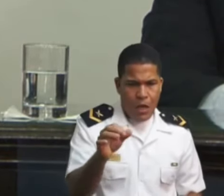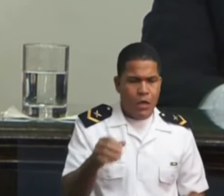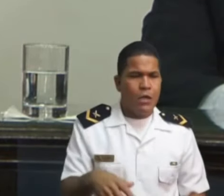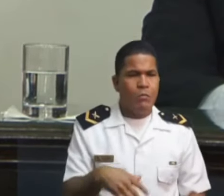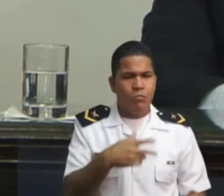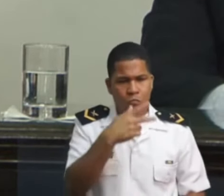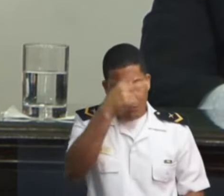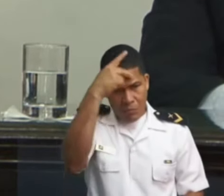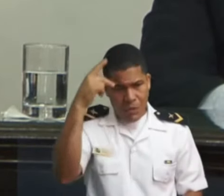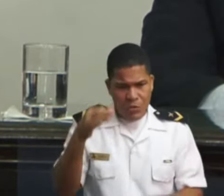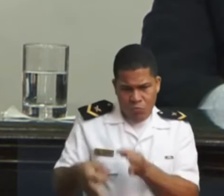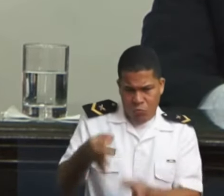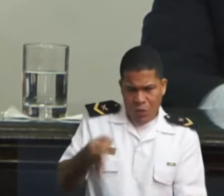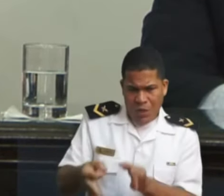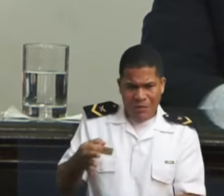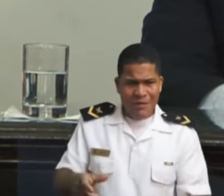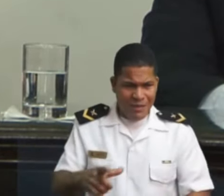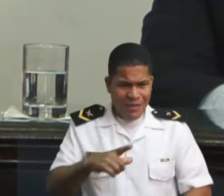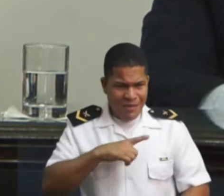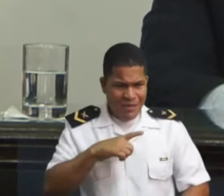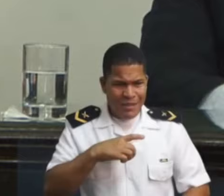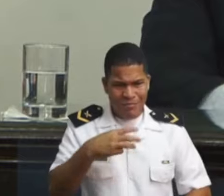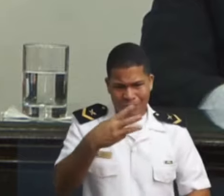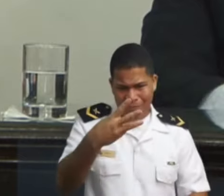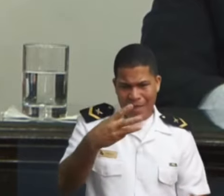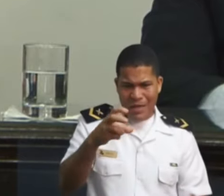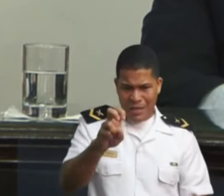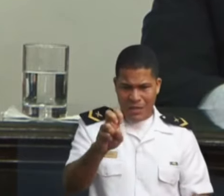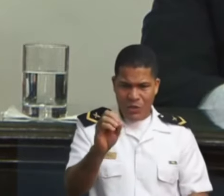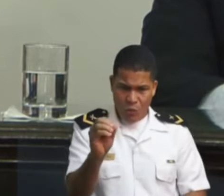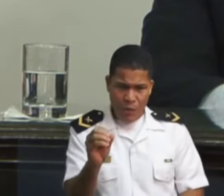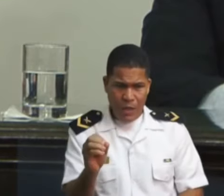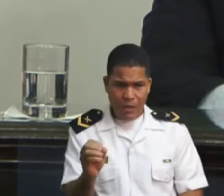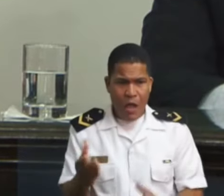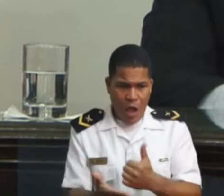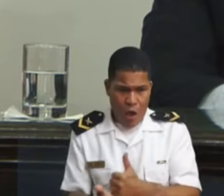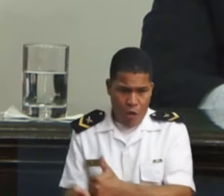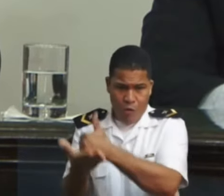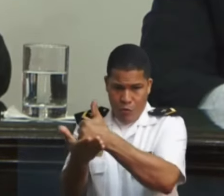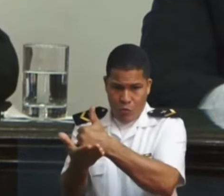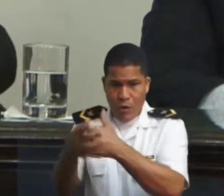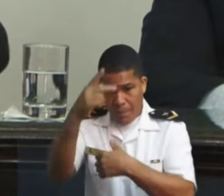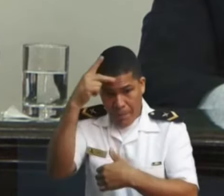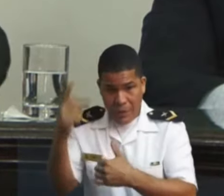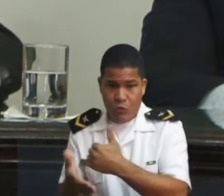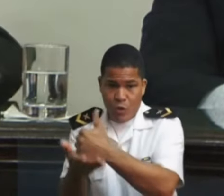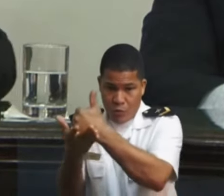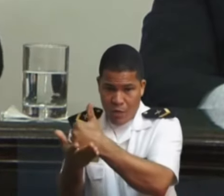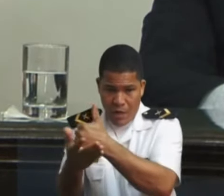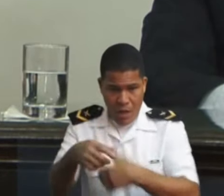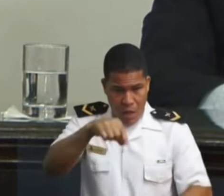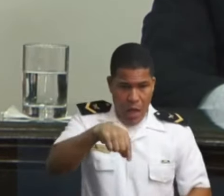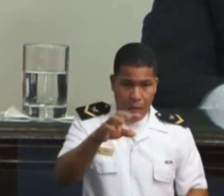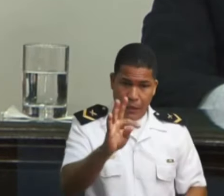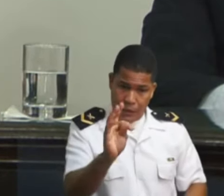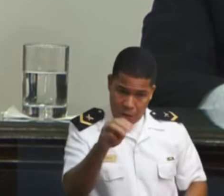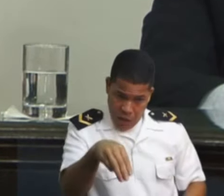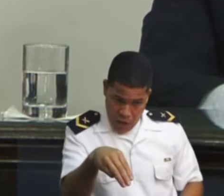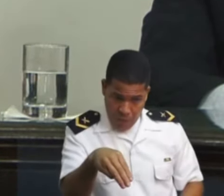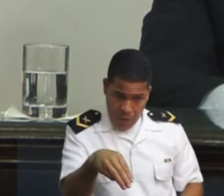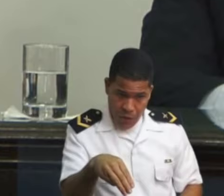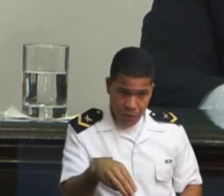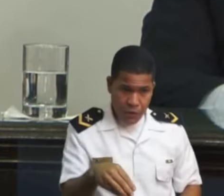julgador do Supremo tem 350 auxiliares. O tribunal tem, no seu